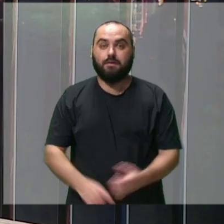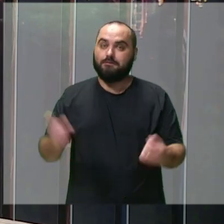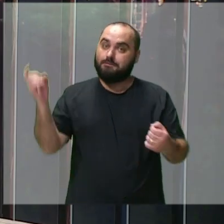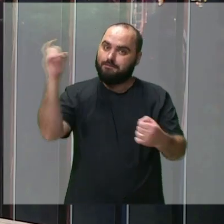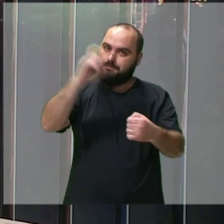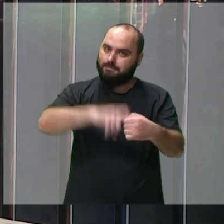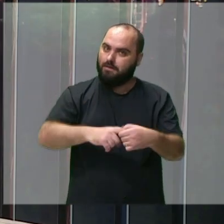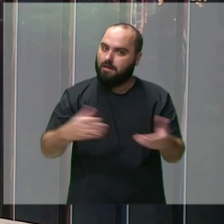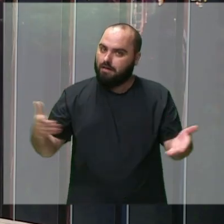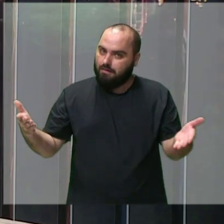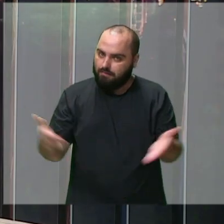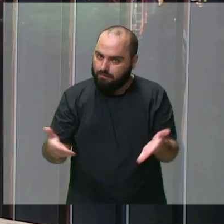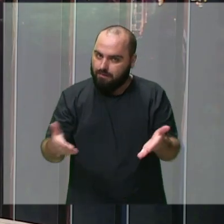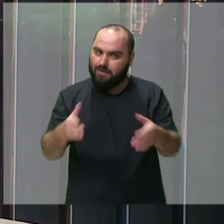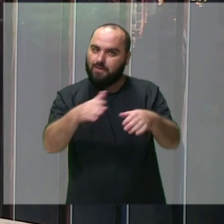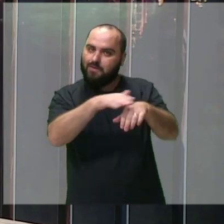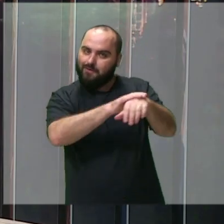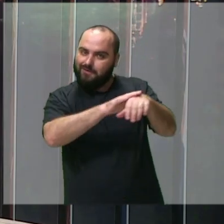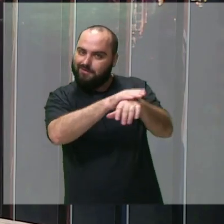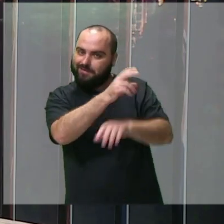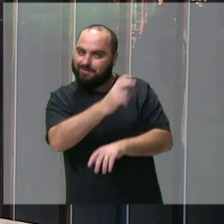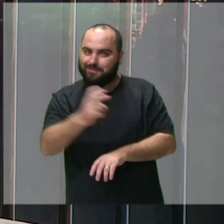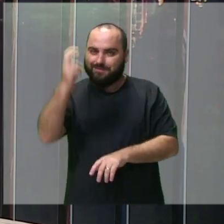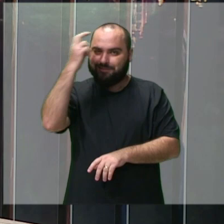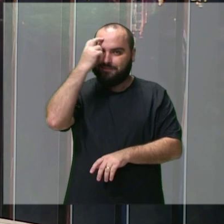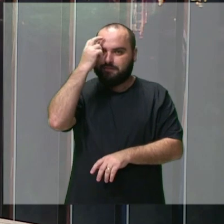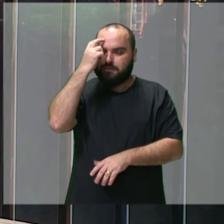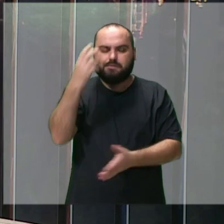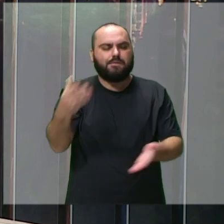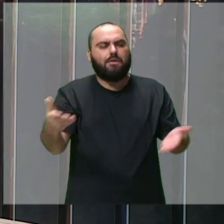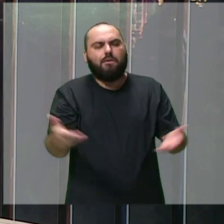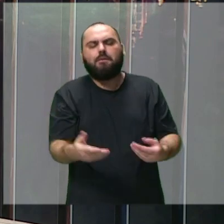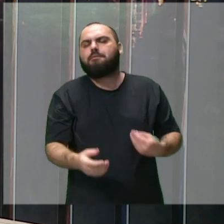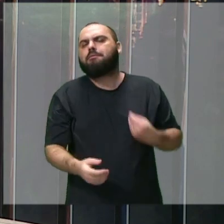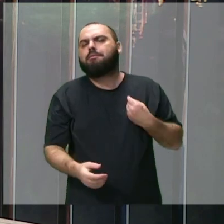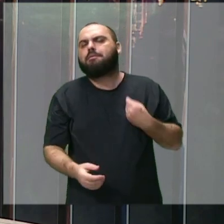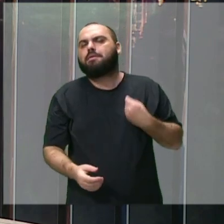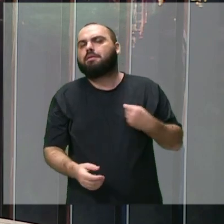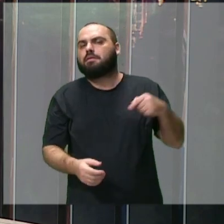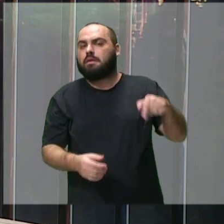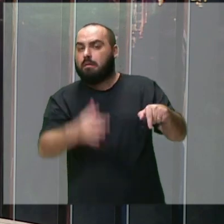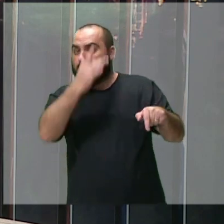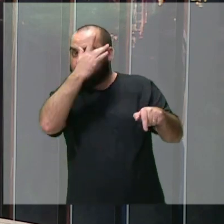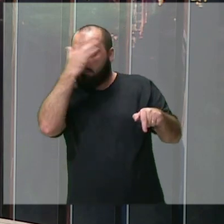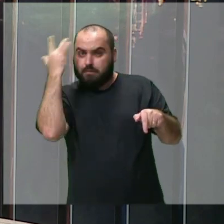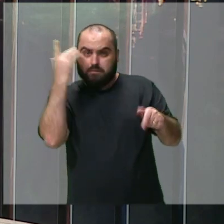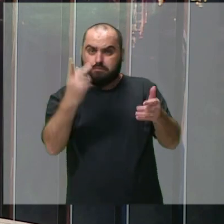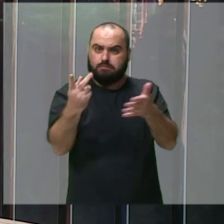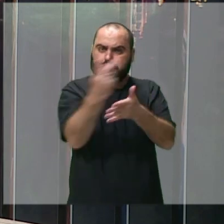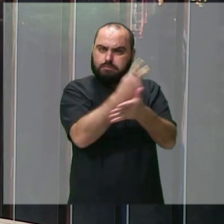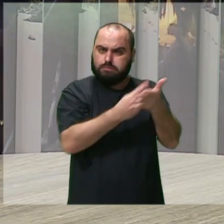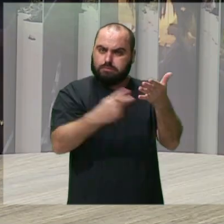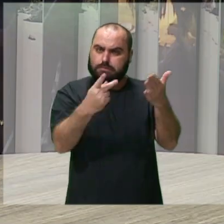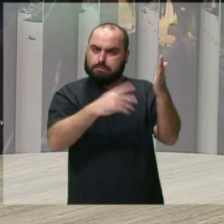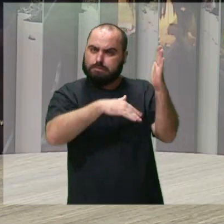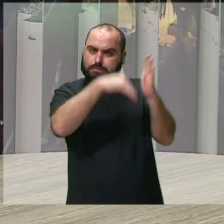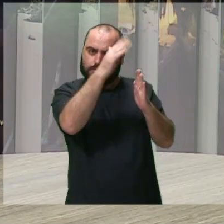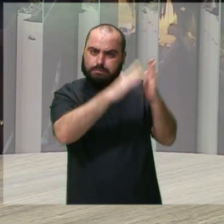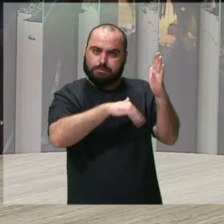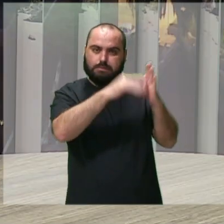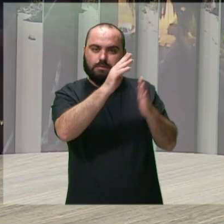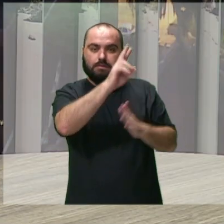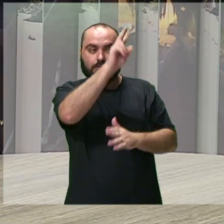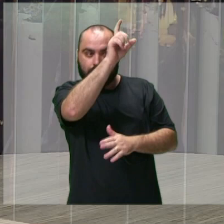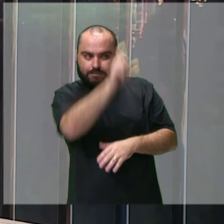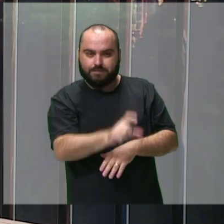Voltamos aqui na nossa conversa cultural, que hoje recebe o gravurista, desenhista, pintor